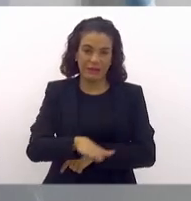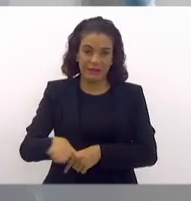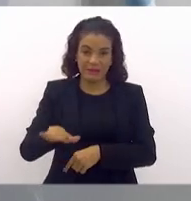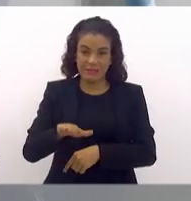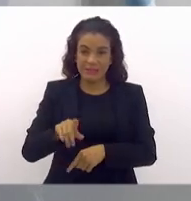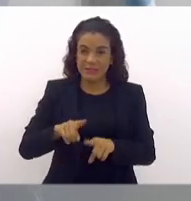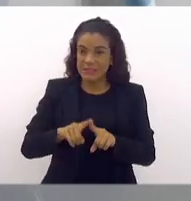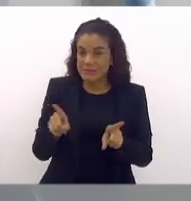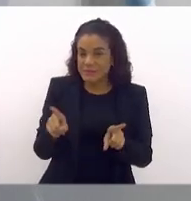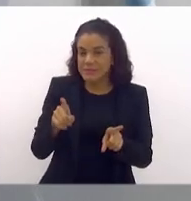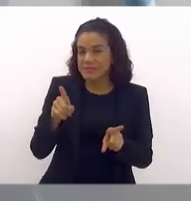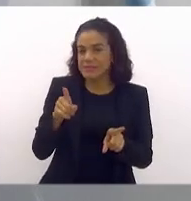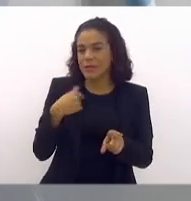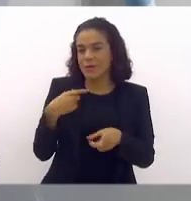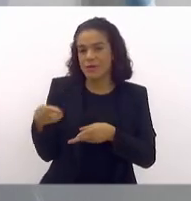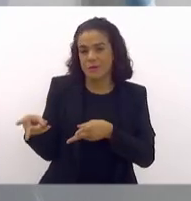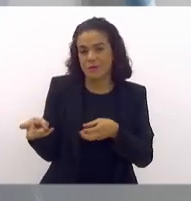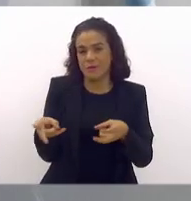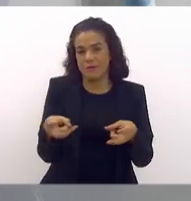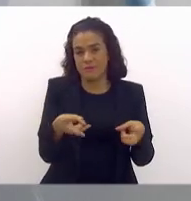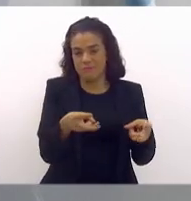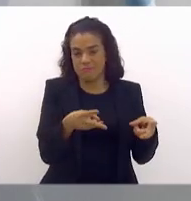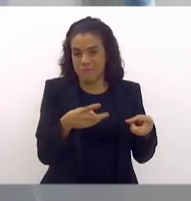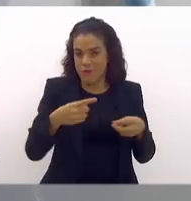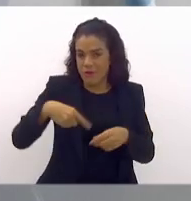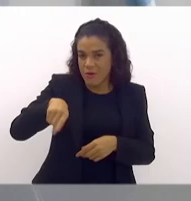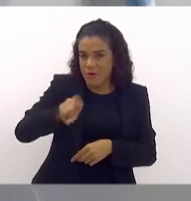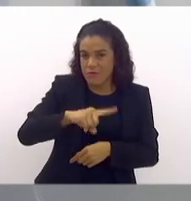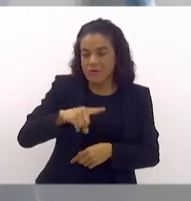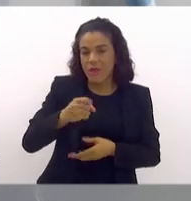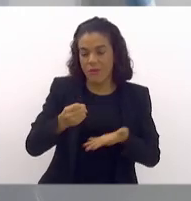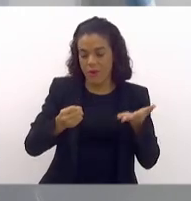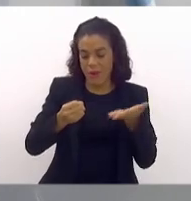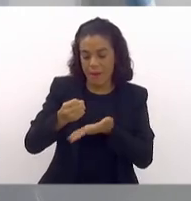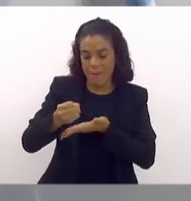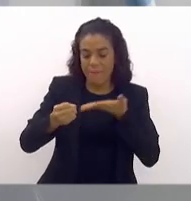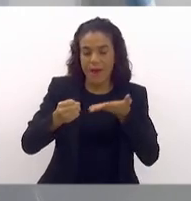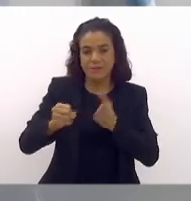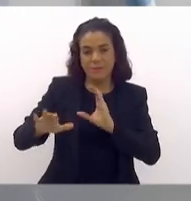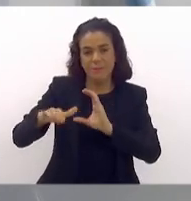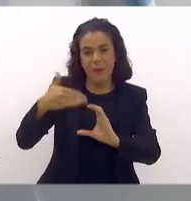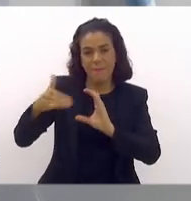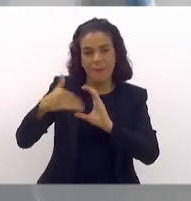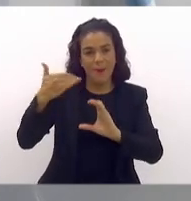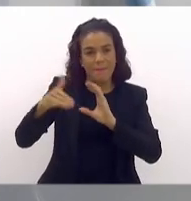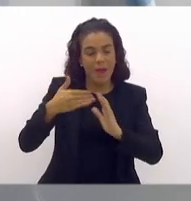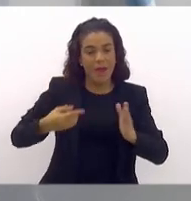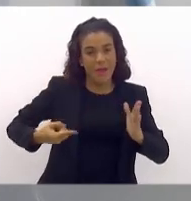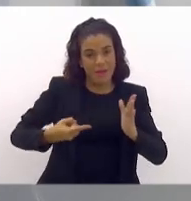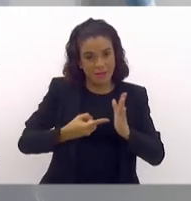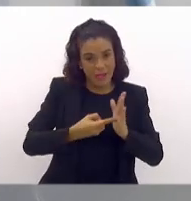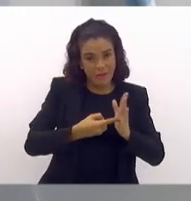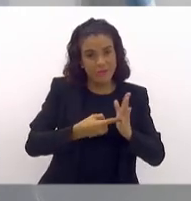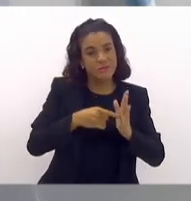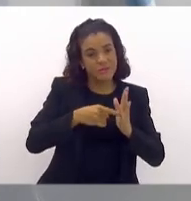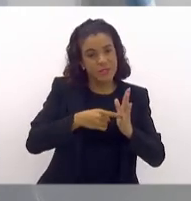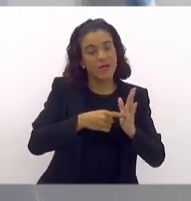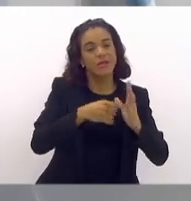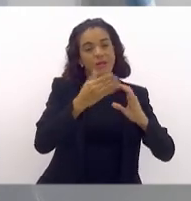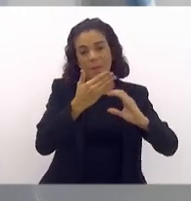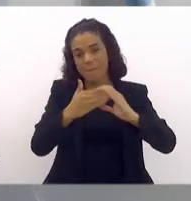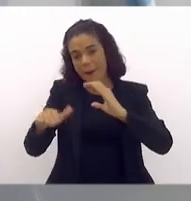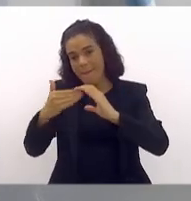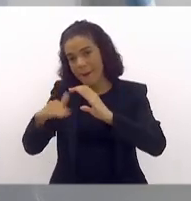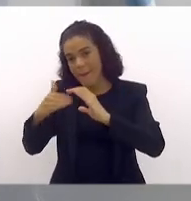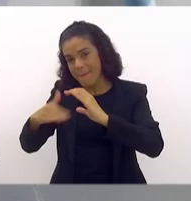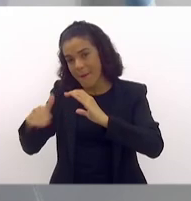eu percebo que vocês são uma base de denúncia e se reportam, né, a órgãos,